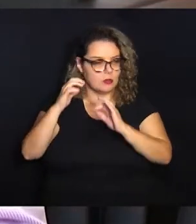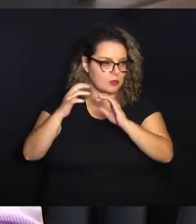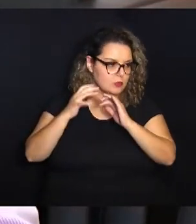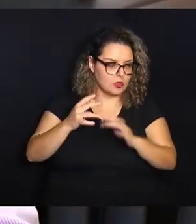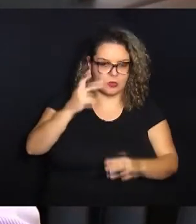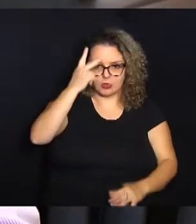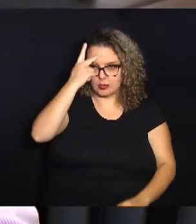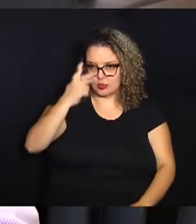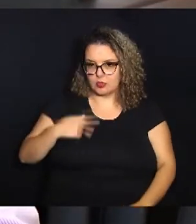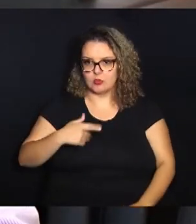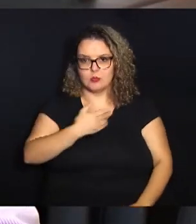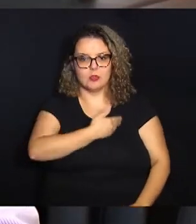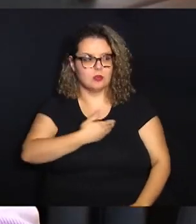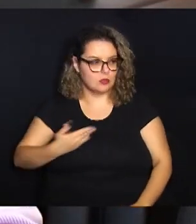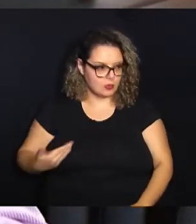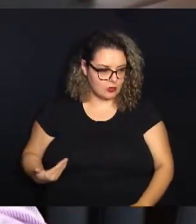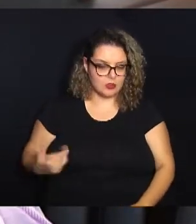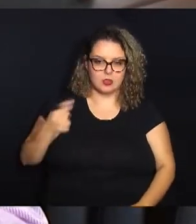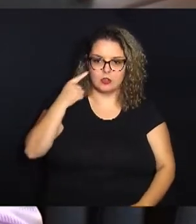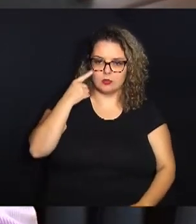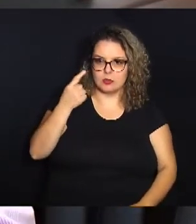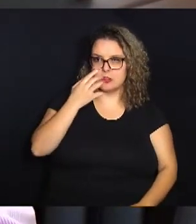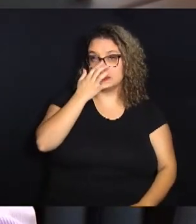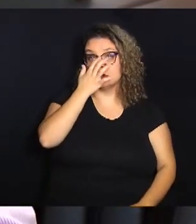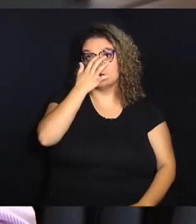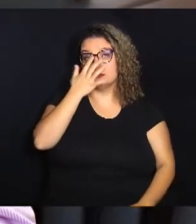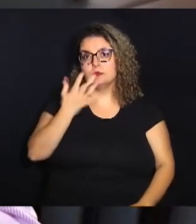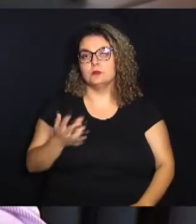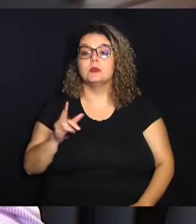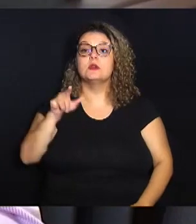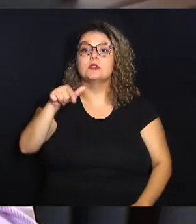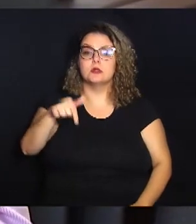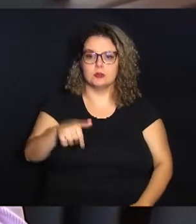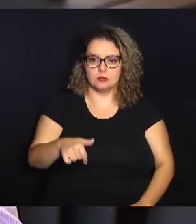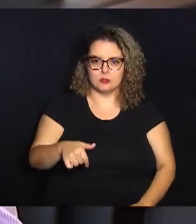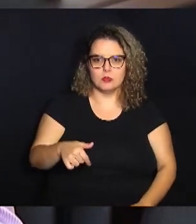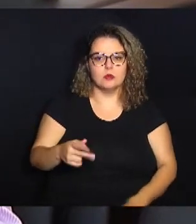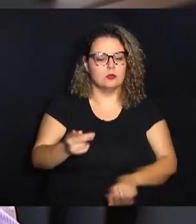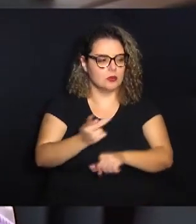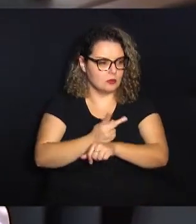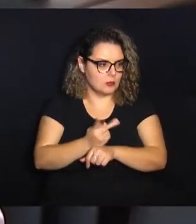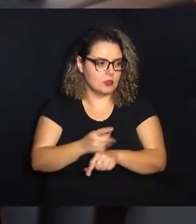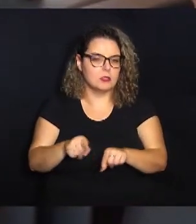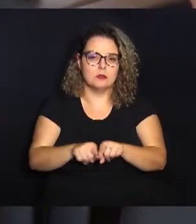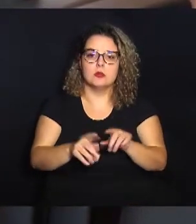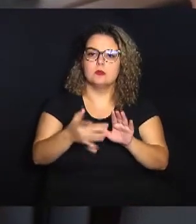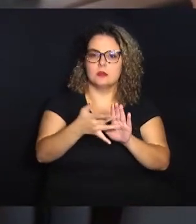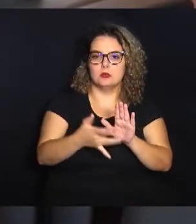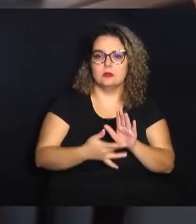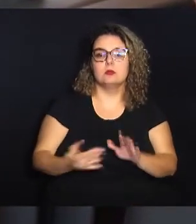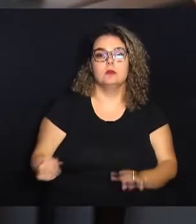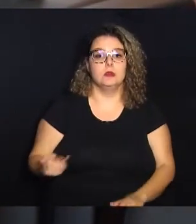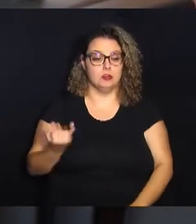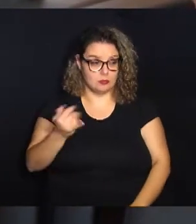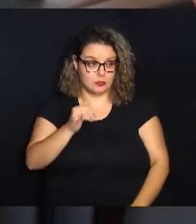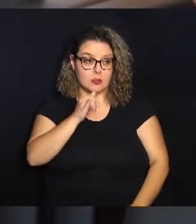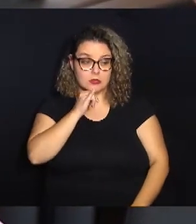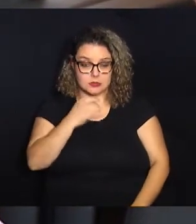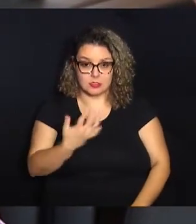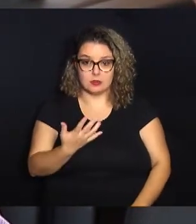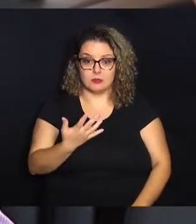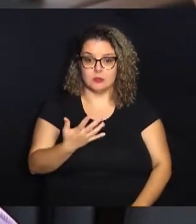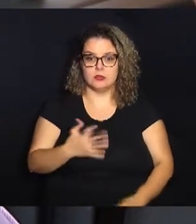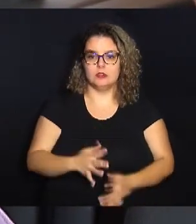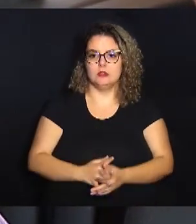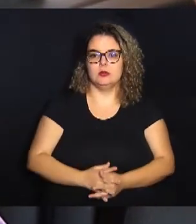próprio governo a pensar. E depois, procurado trazer pautas importantes. Por exemplo, a